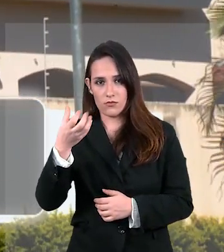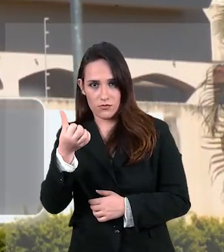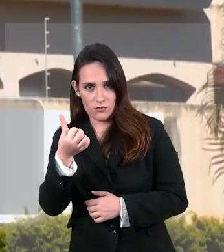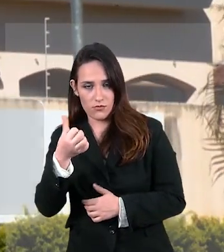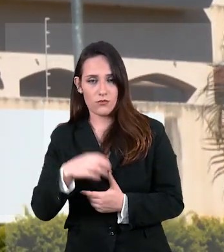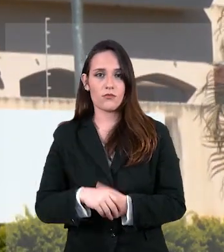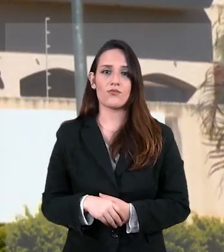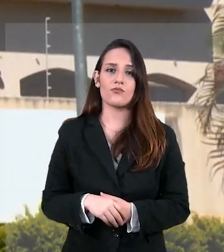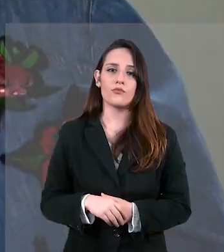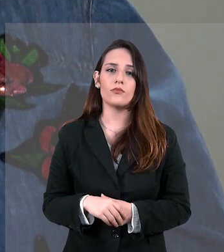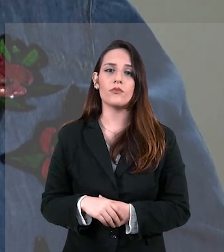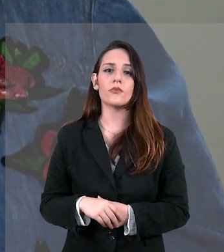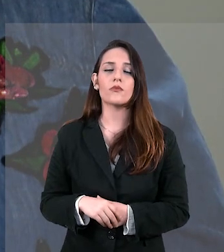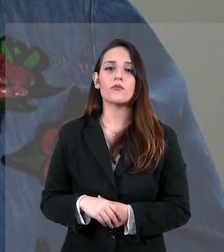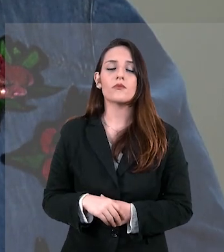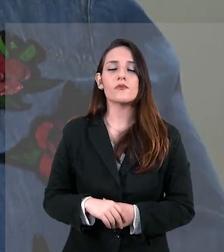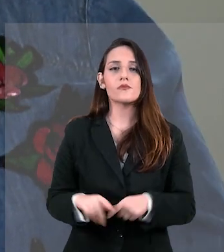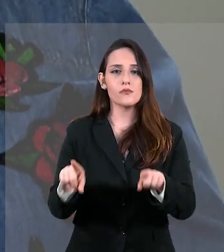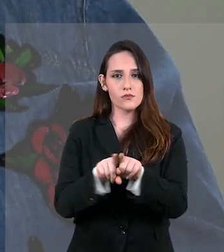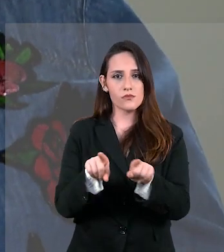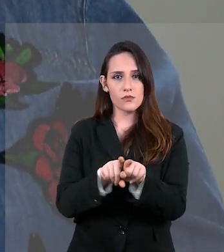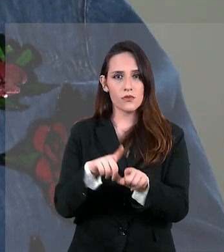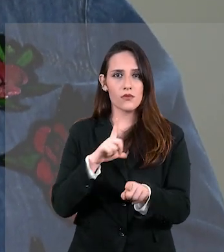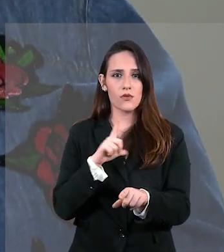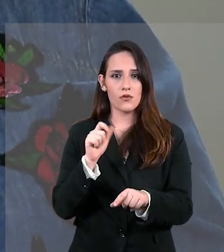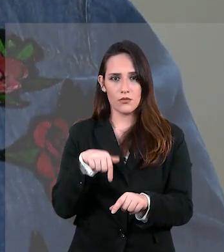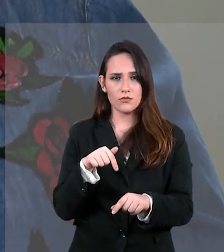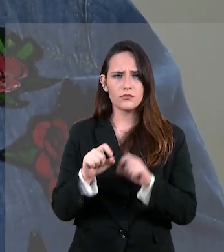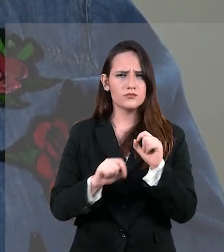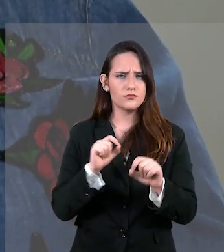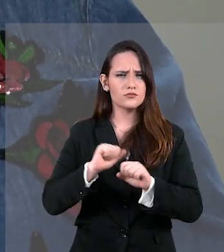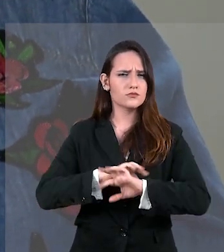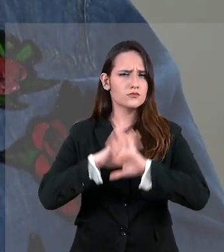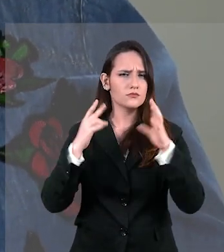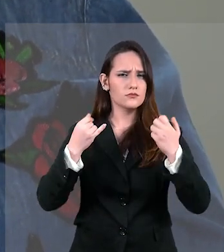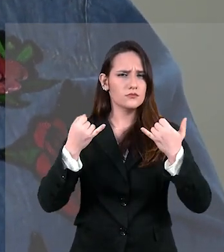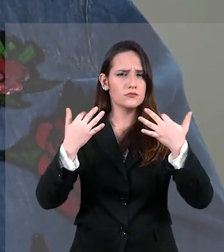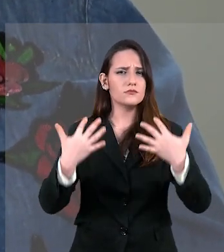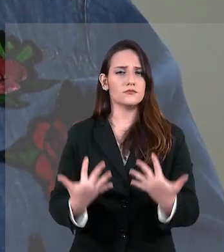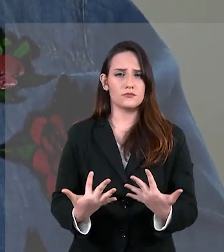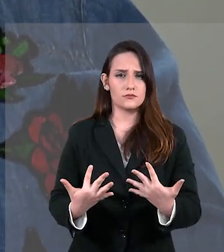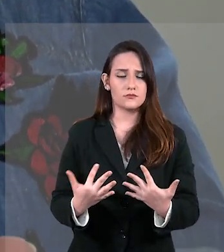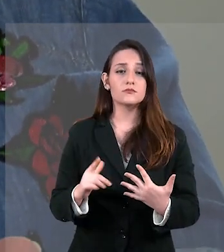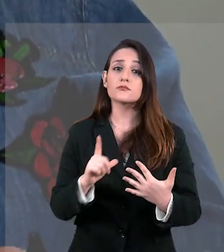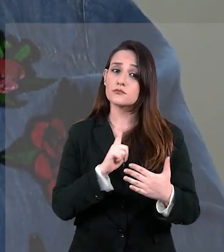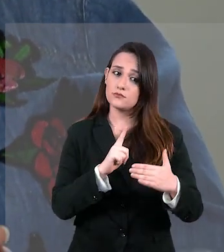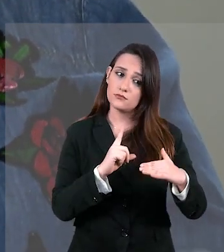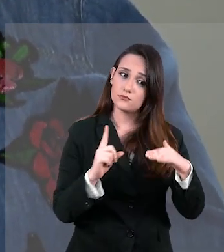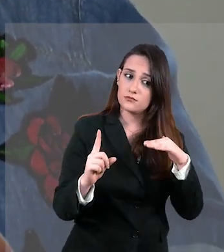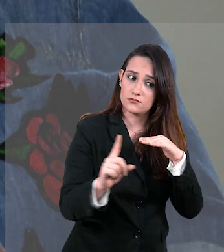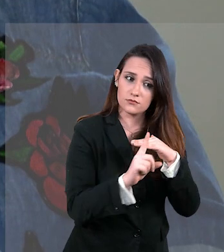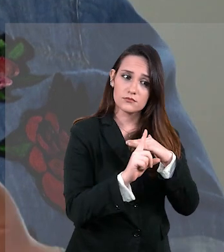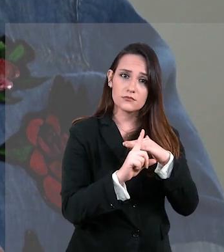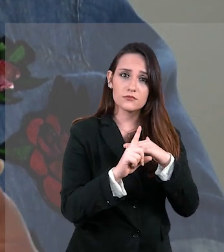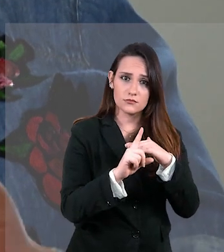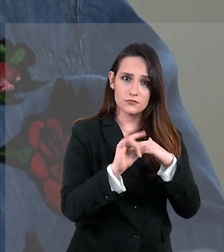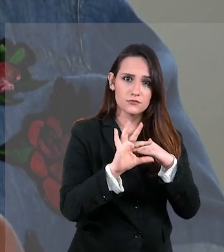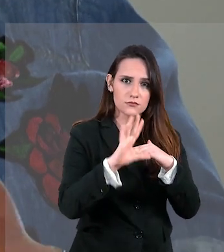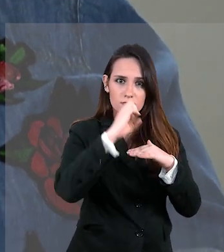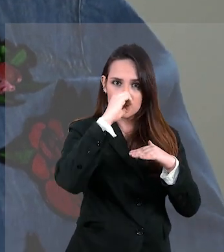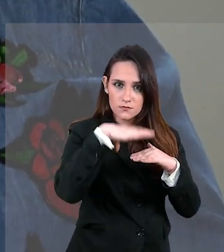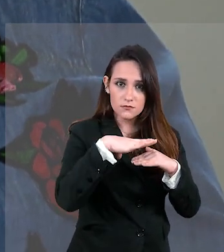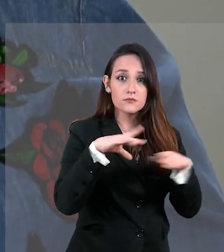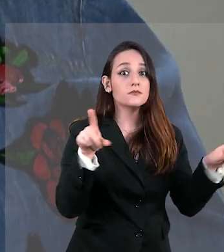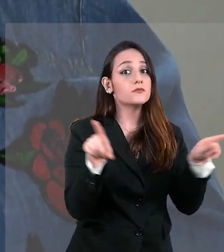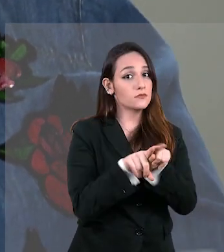12 36. E também nós temos deixar bem claro que nós atendemos as mulheres